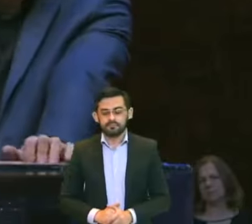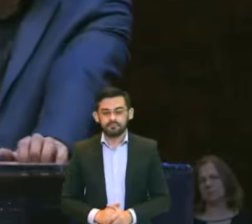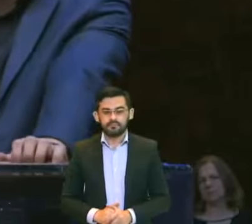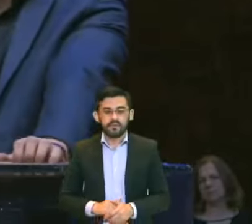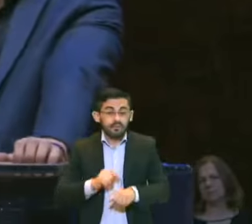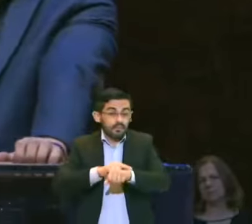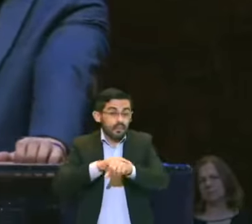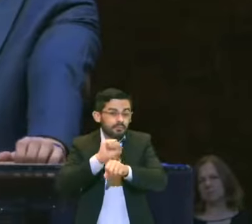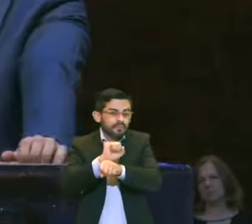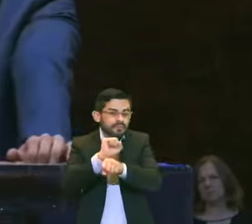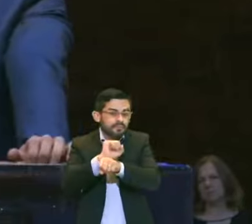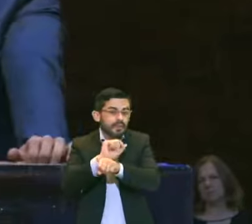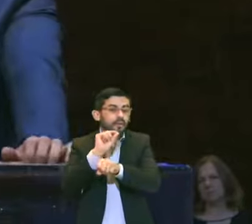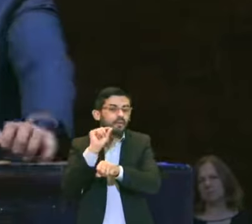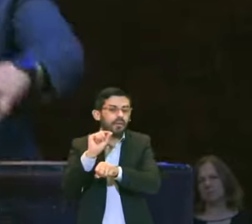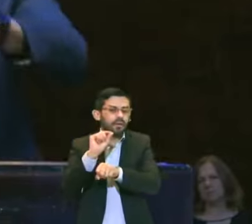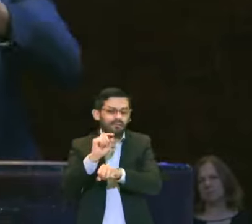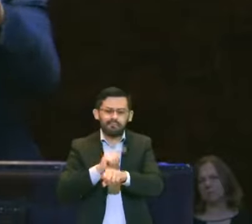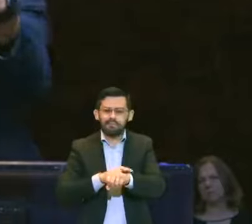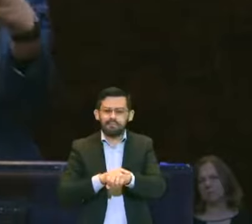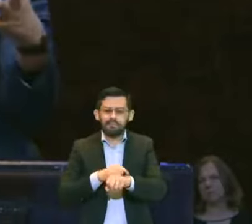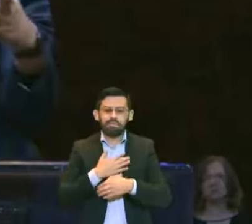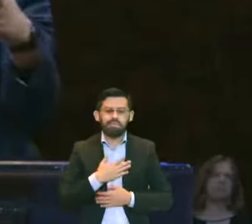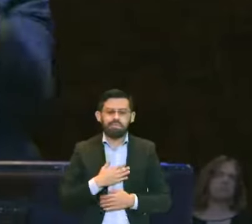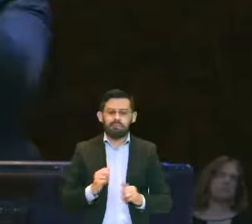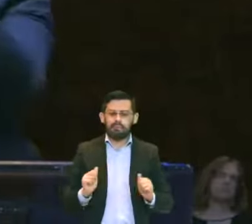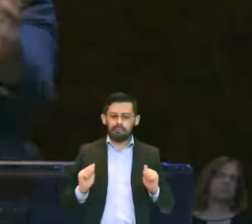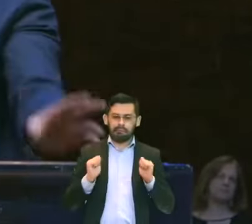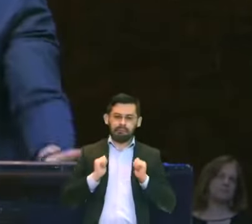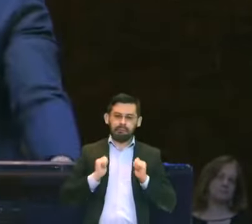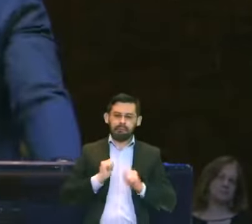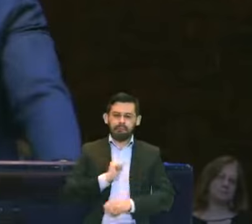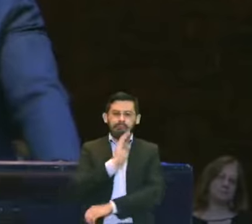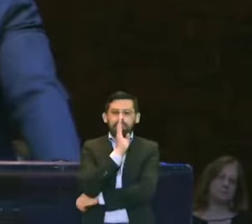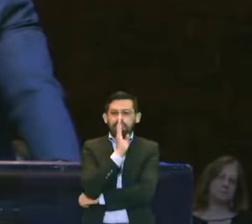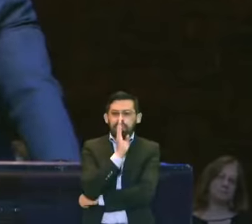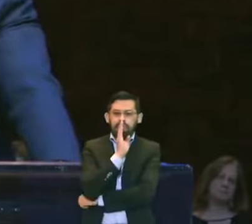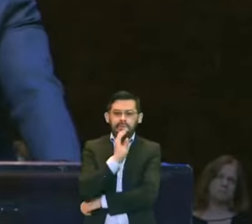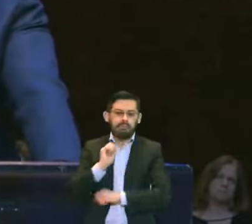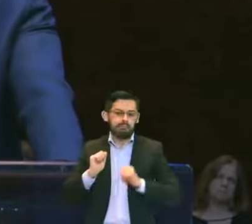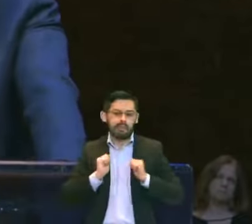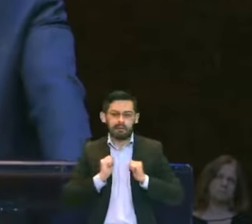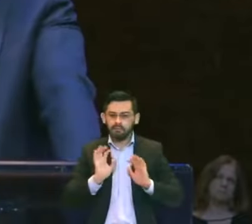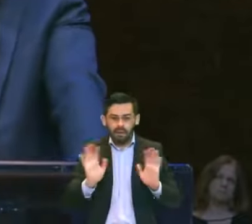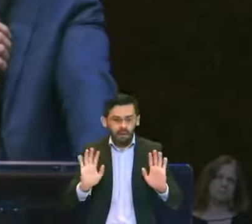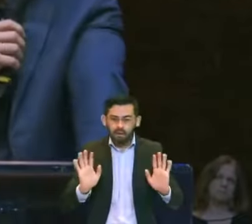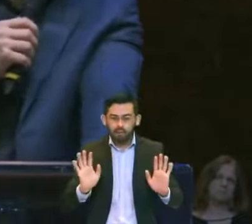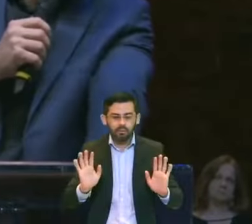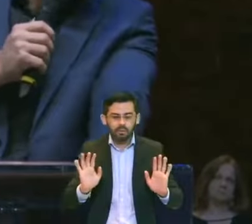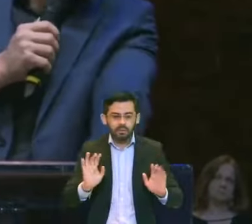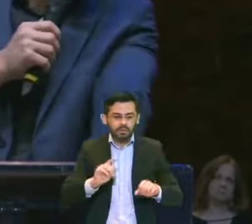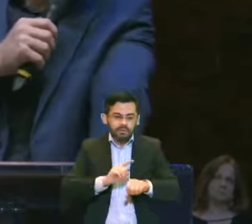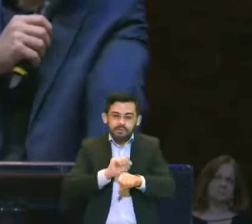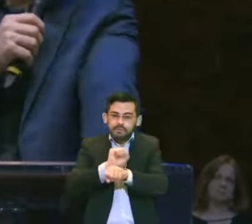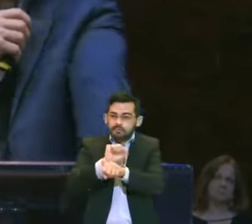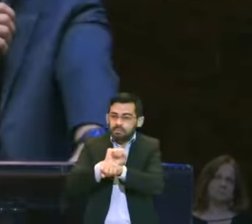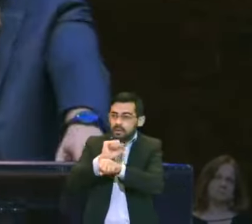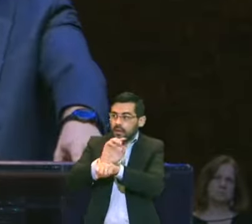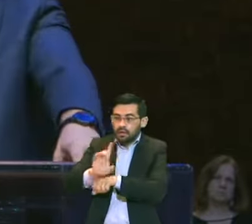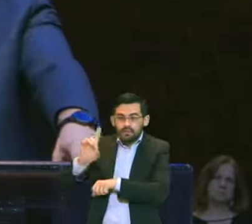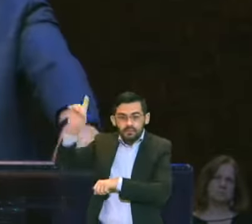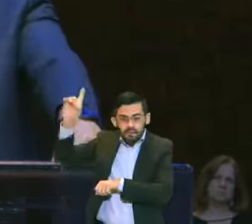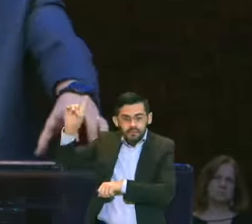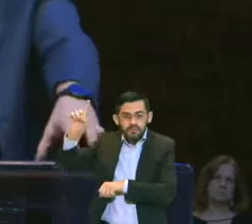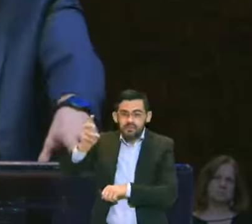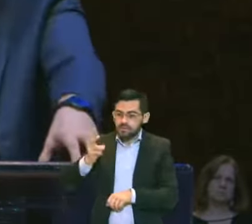O tempo de espera não é um momento de inércia nas nossas vidas. A espera no Senhor é sempre uma